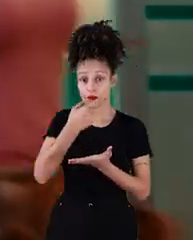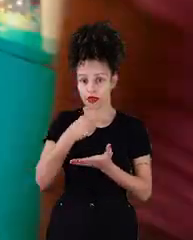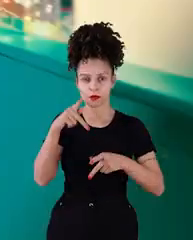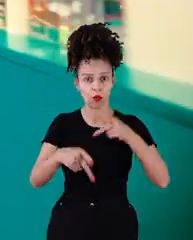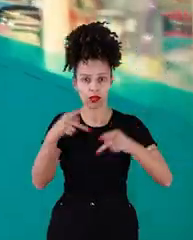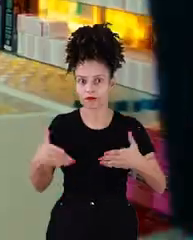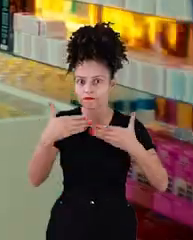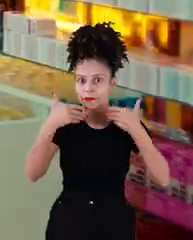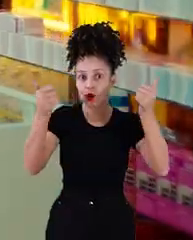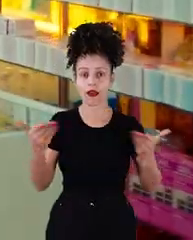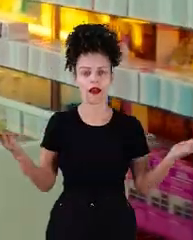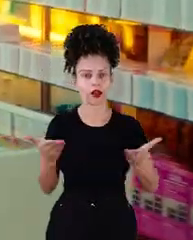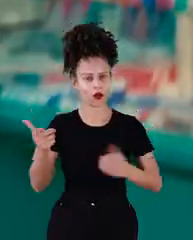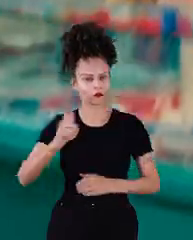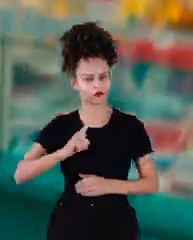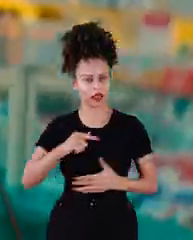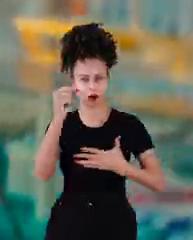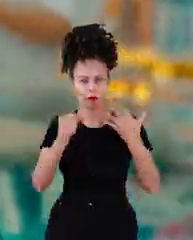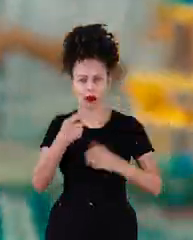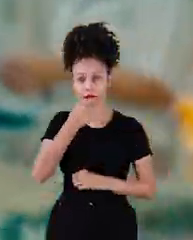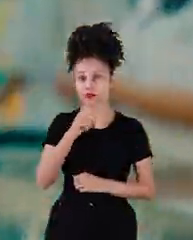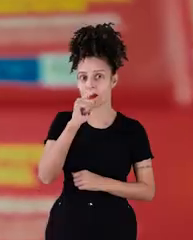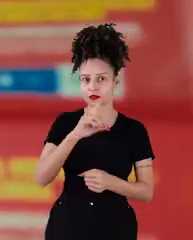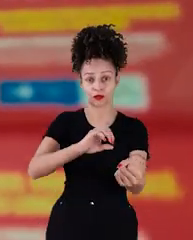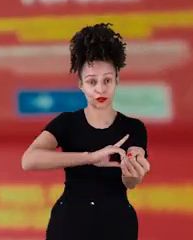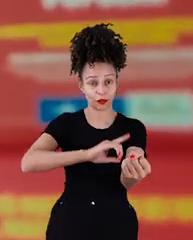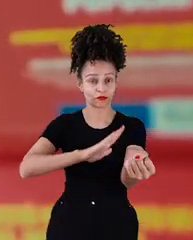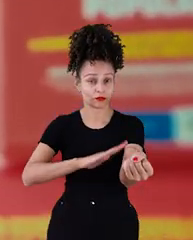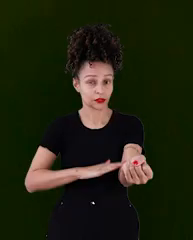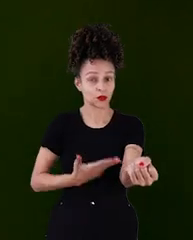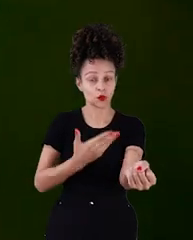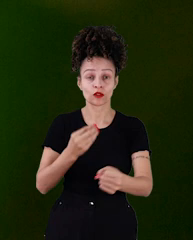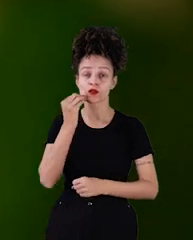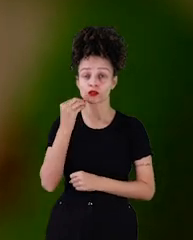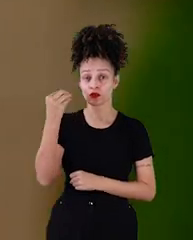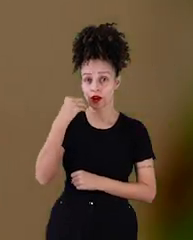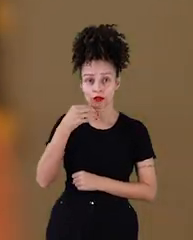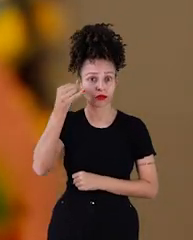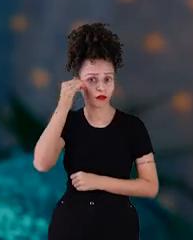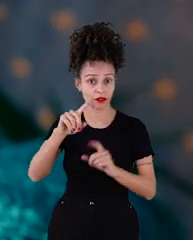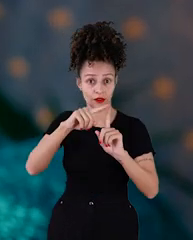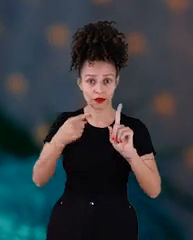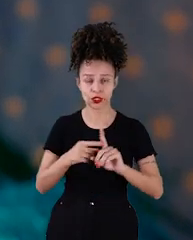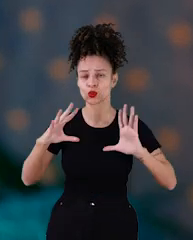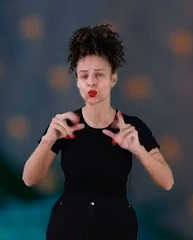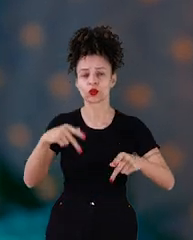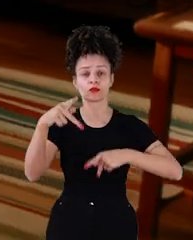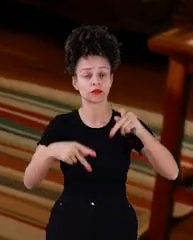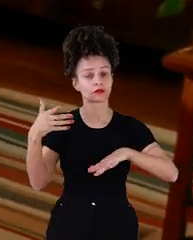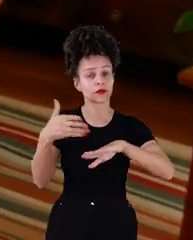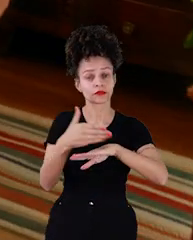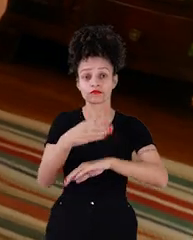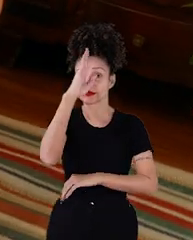O Farmácia Popular está ainda melhor. Agora, além de medicamentos para asma, diabetes, hipertensão, osteoporose e anticoncepcionais,